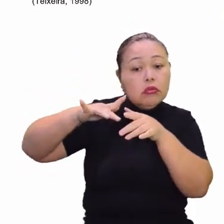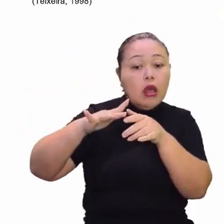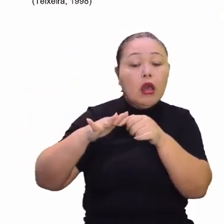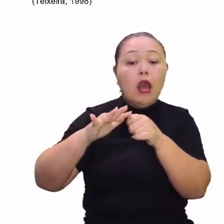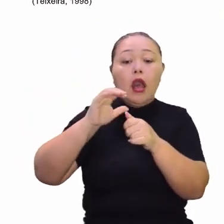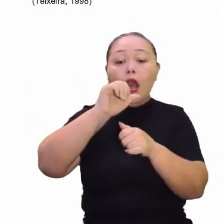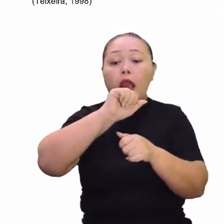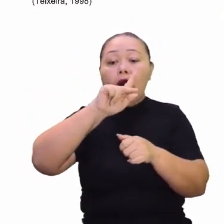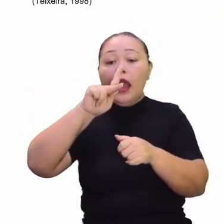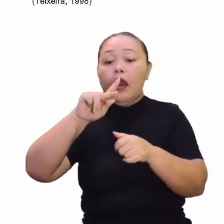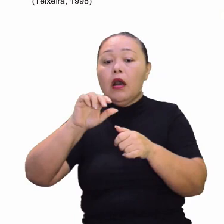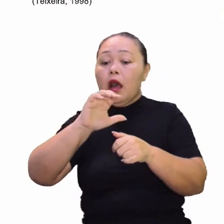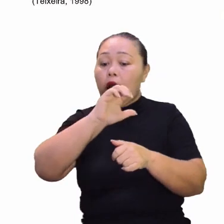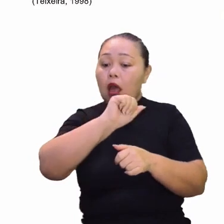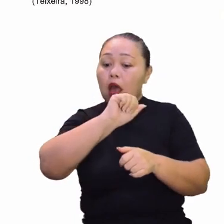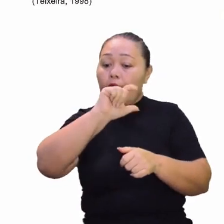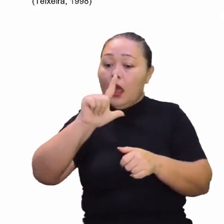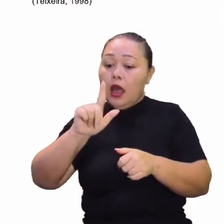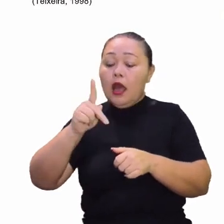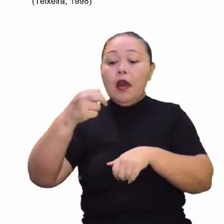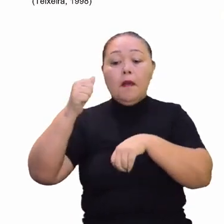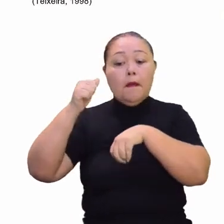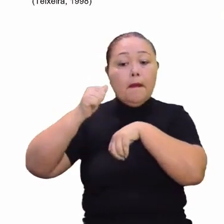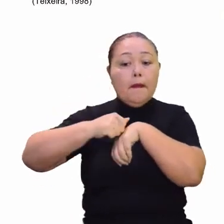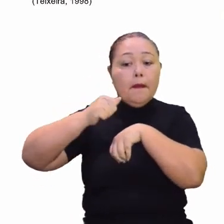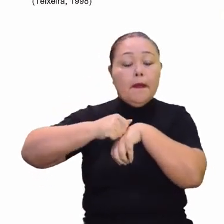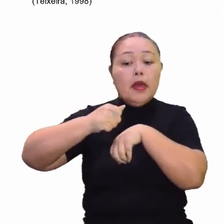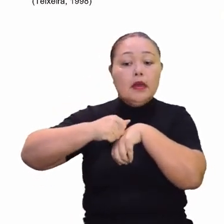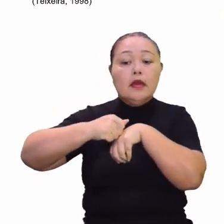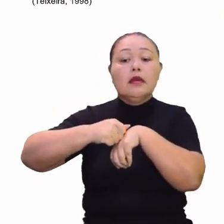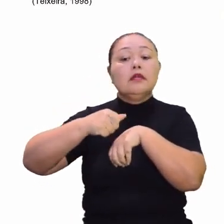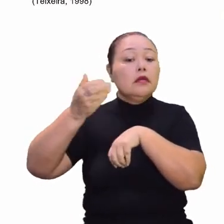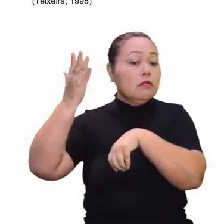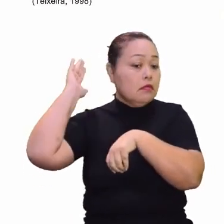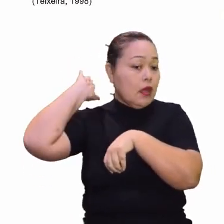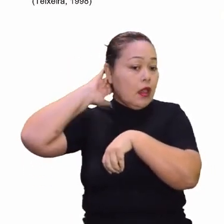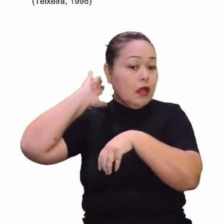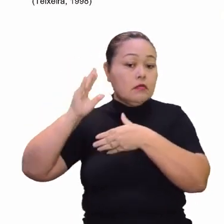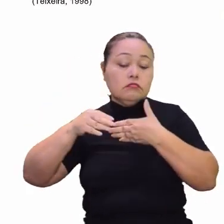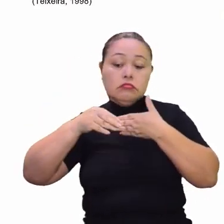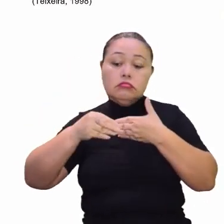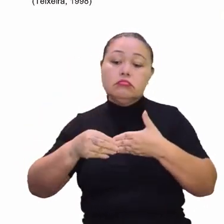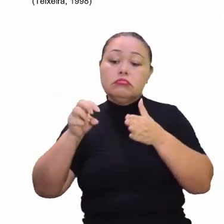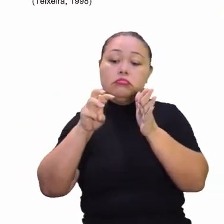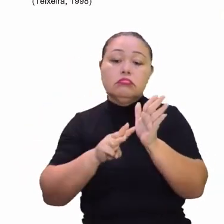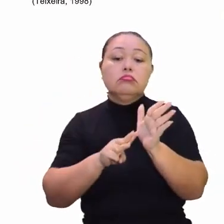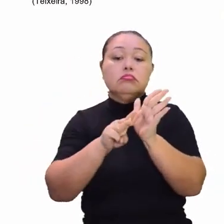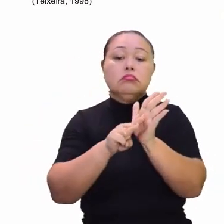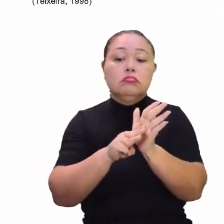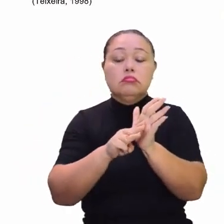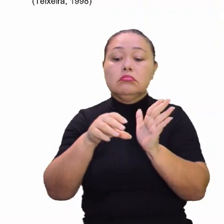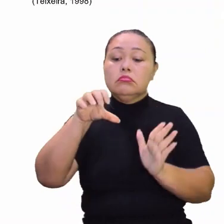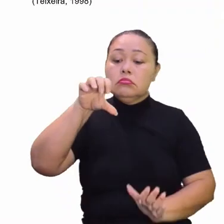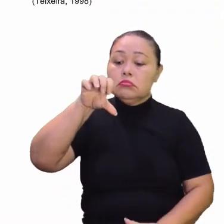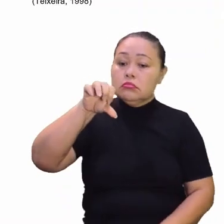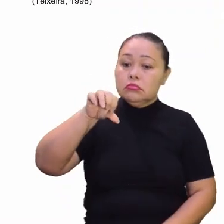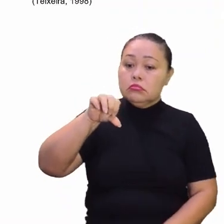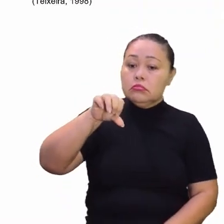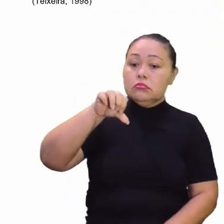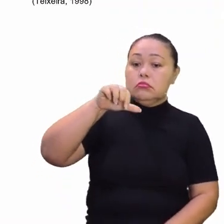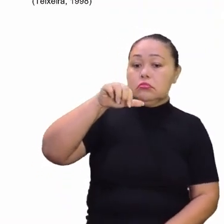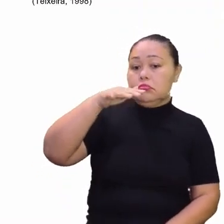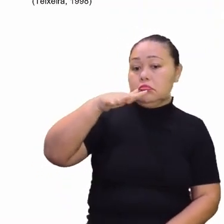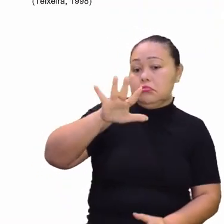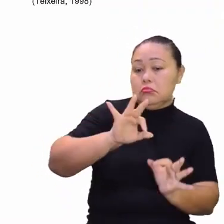Pedra, Belém, foi transportado pelo Madeira. O perímetro de 970 metros era a